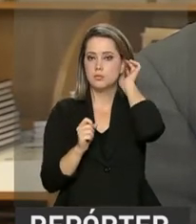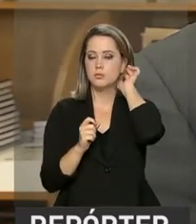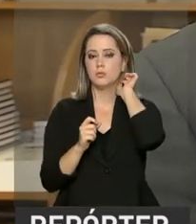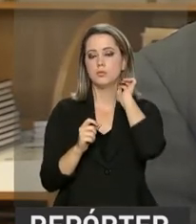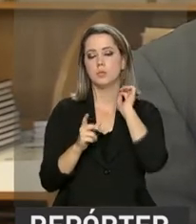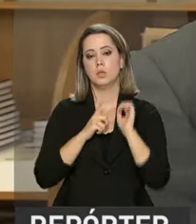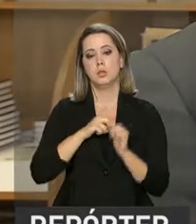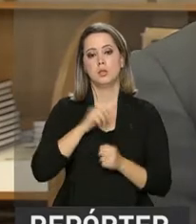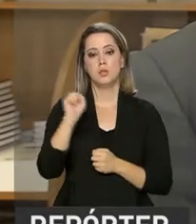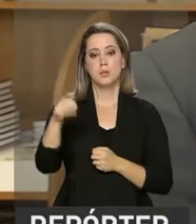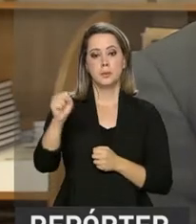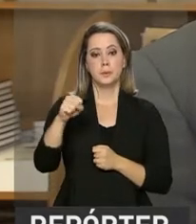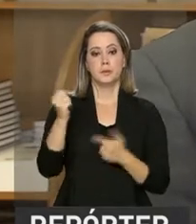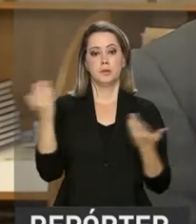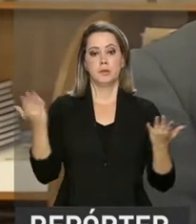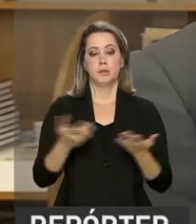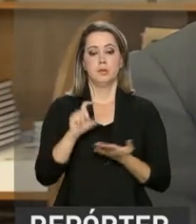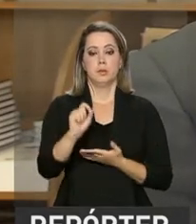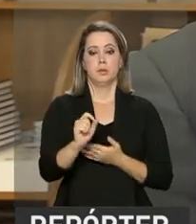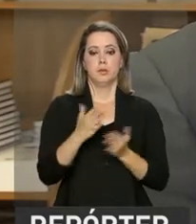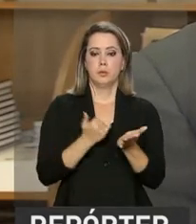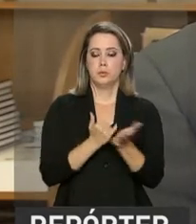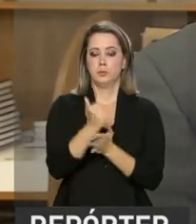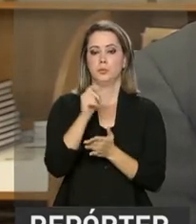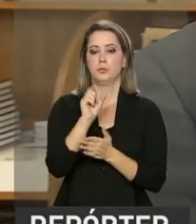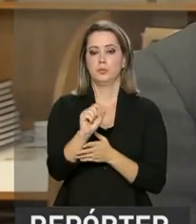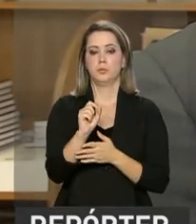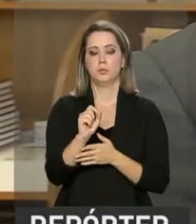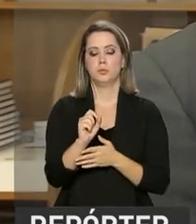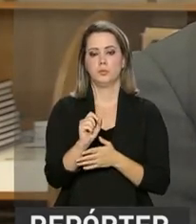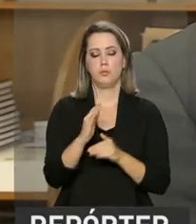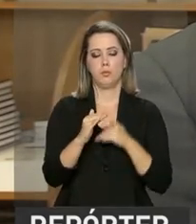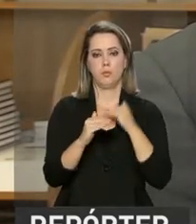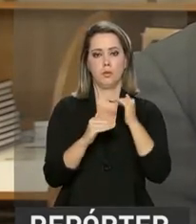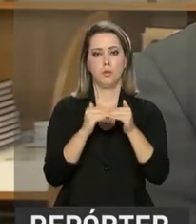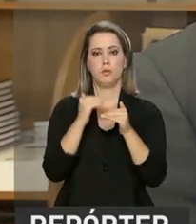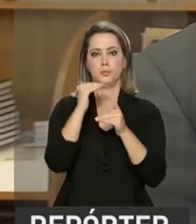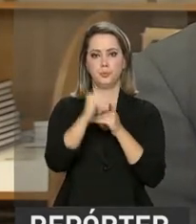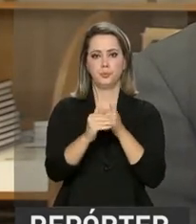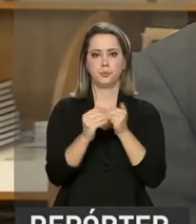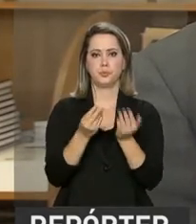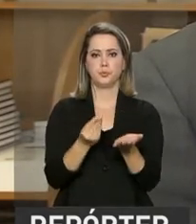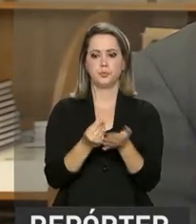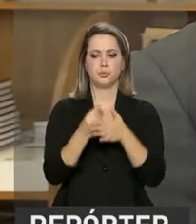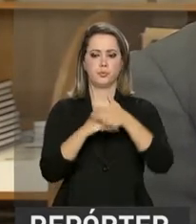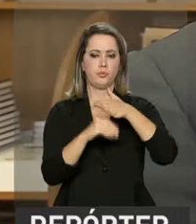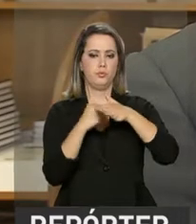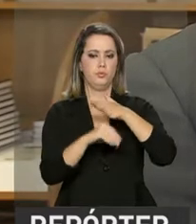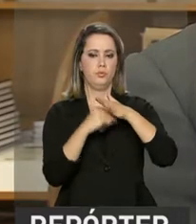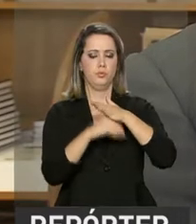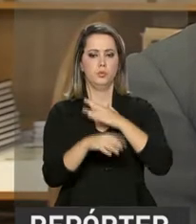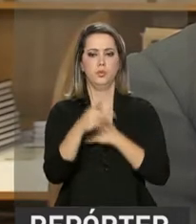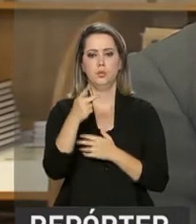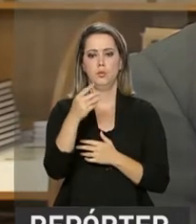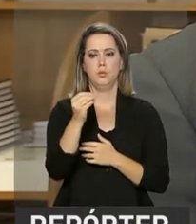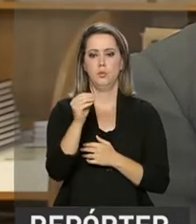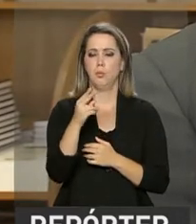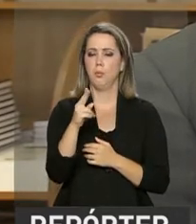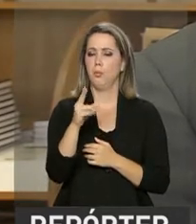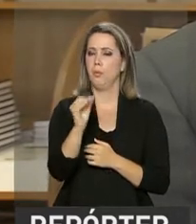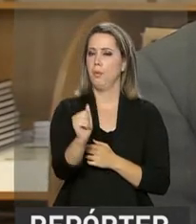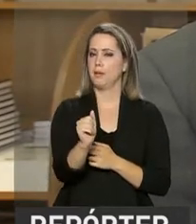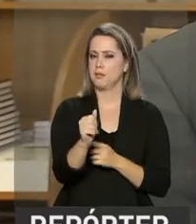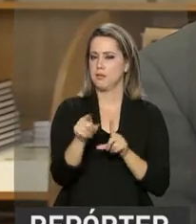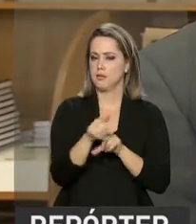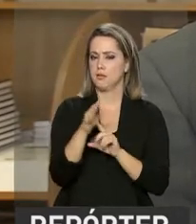movimento inicial de crescimento das aplicações na poupança que deve deve crescer